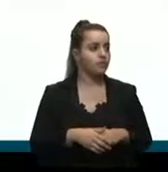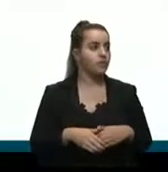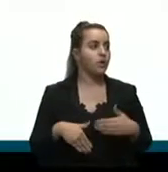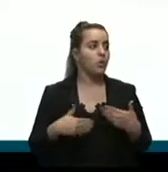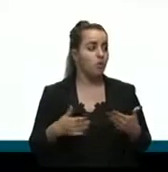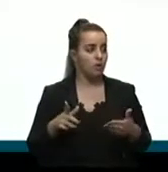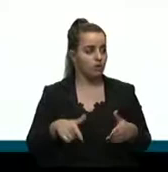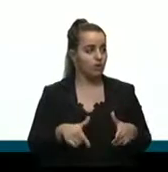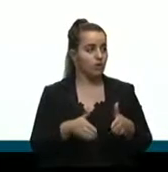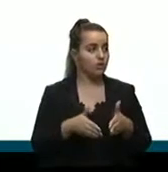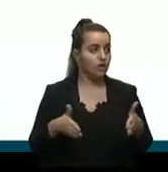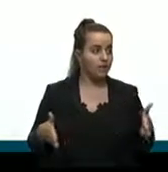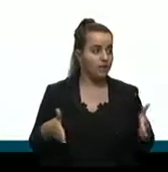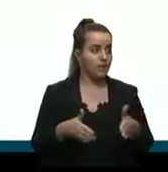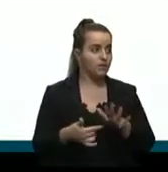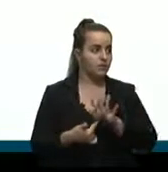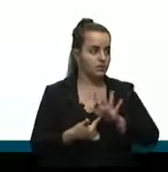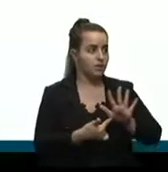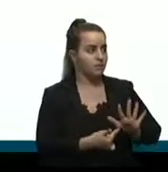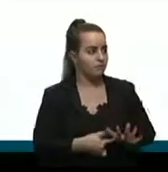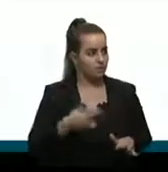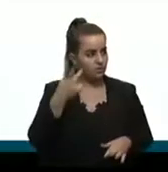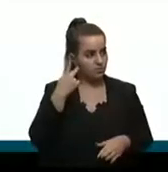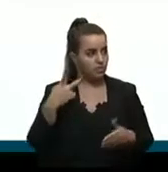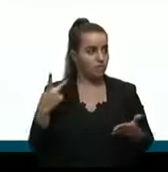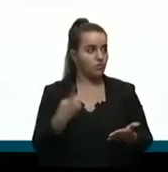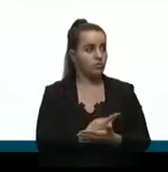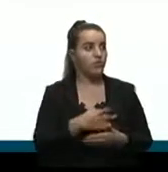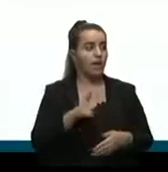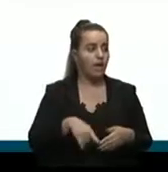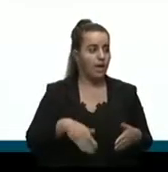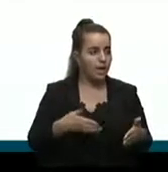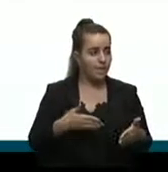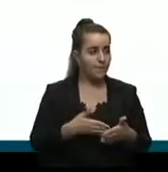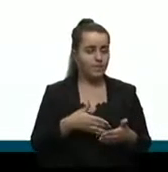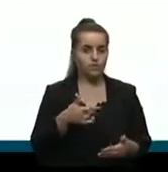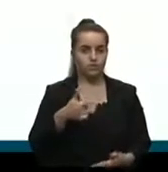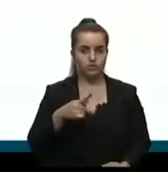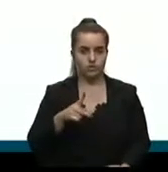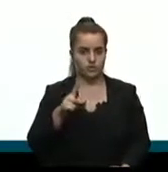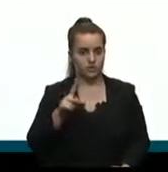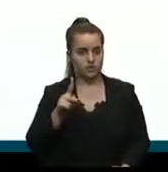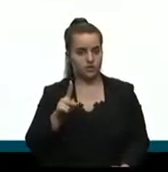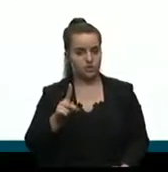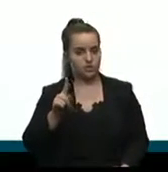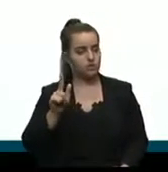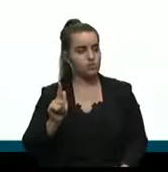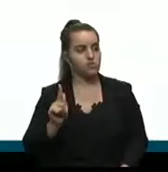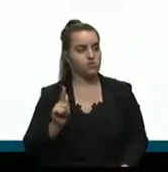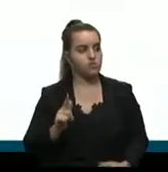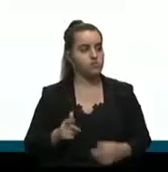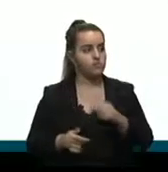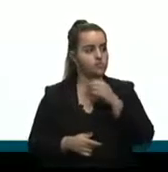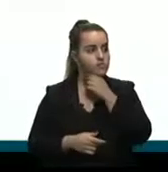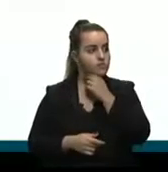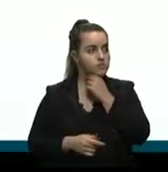E qual deveria ser o tamanho da amostra para que o erro seja de, no máximo,